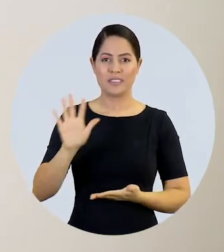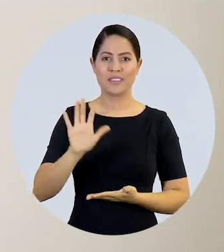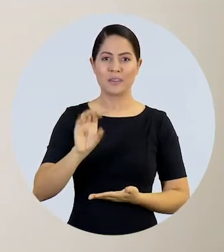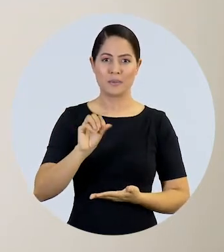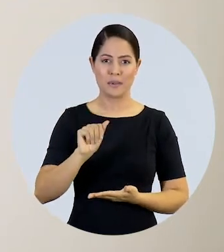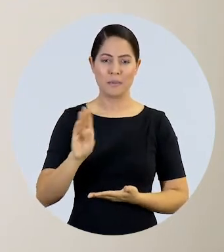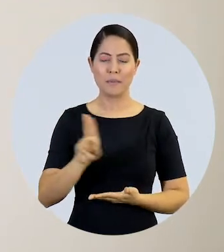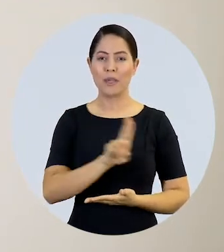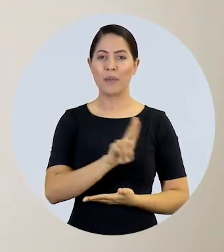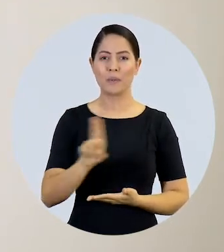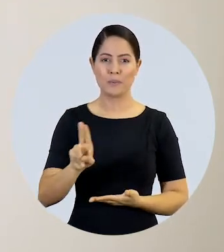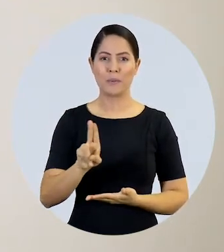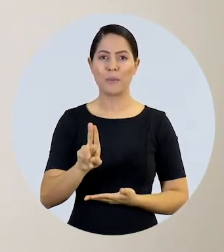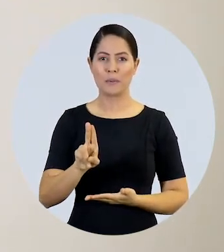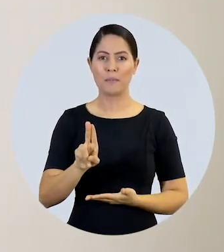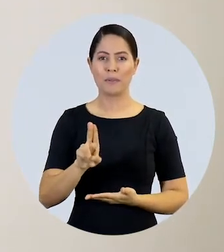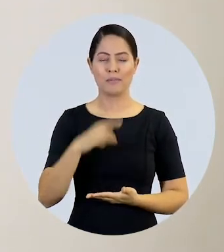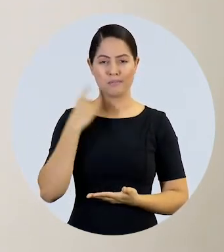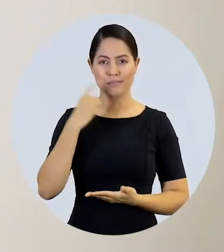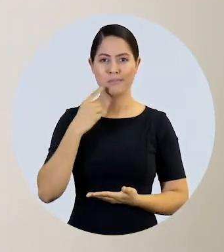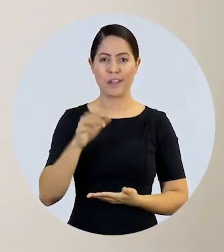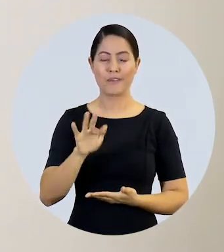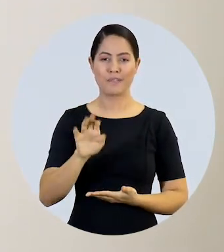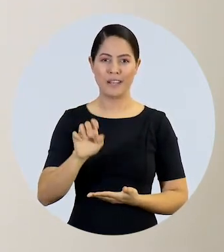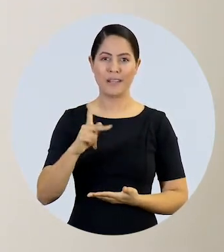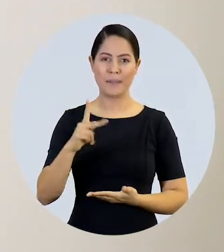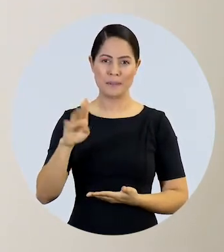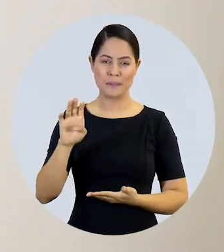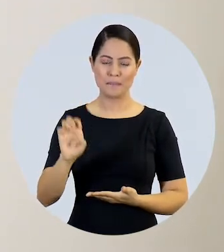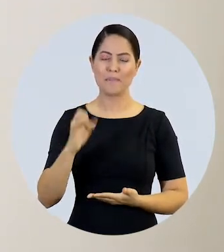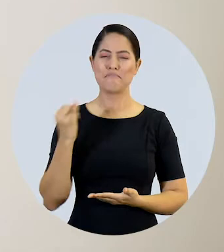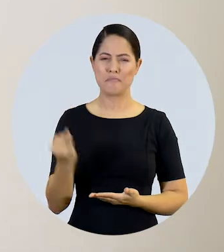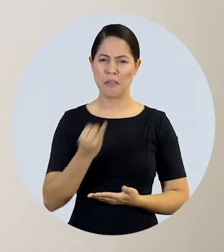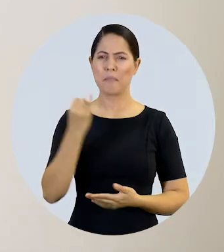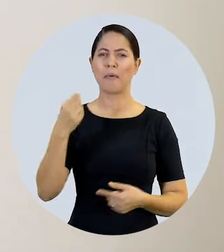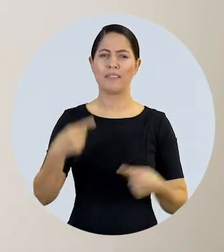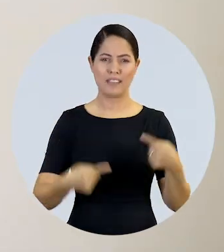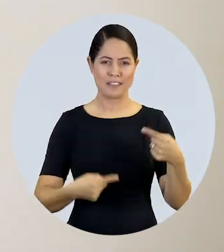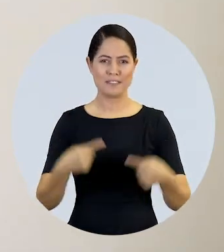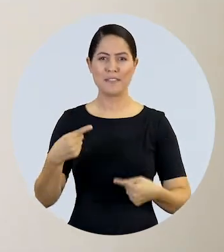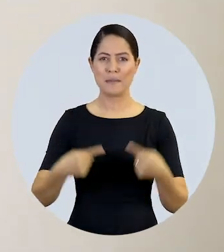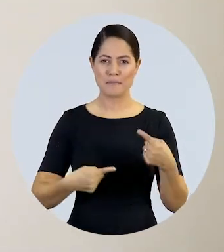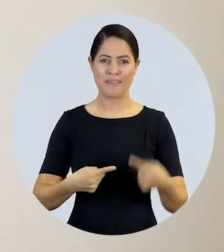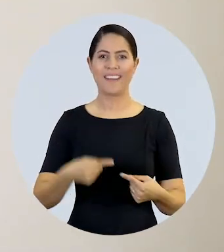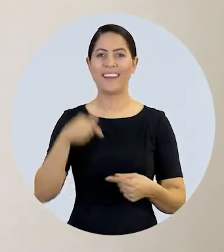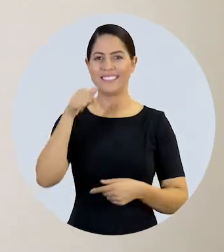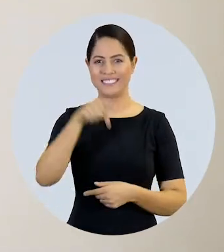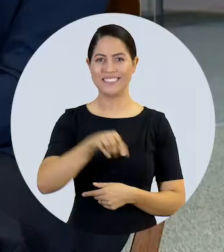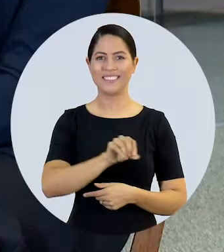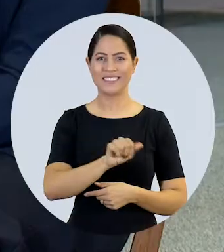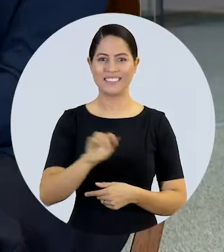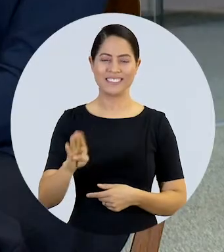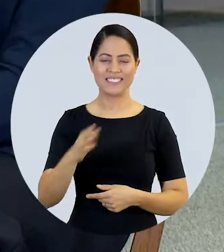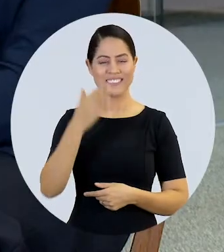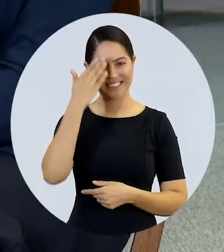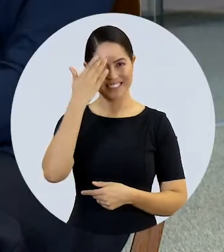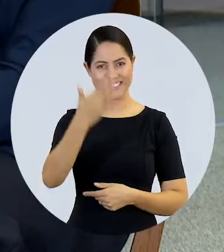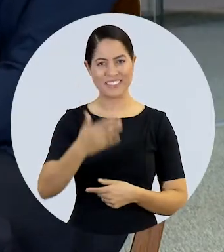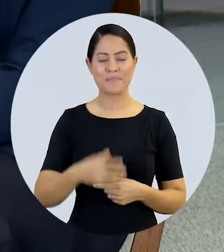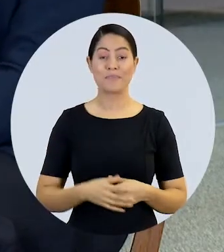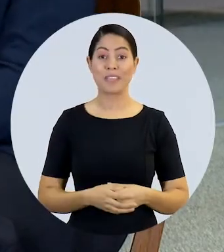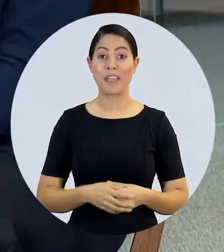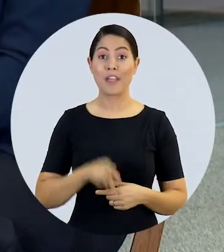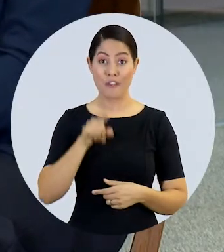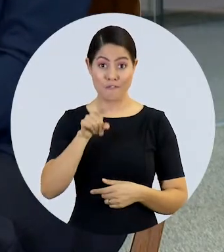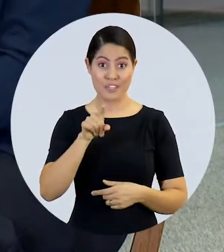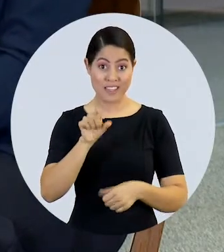Dr. Felipe Santa Cruz, por ter proporcionado esse debate no seio da OAB. Obrigada mais